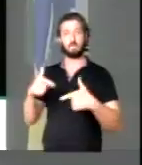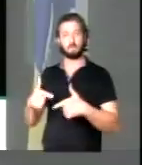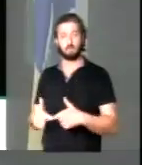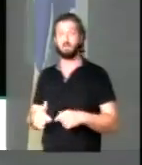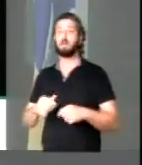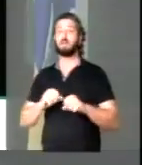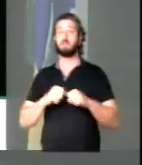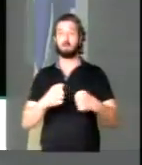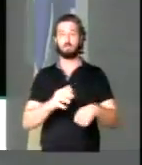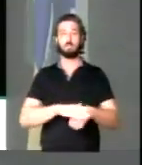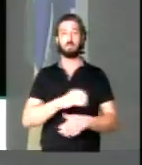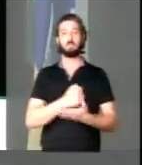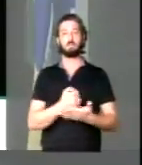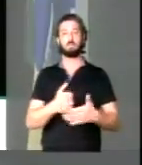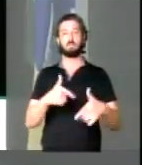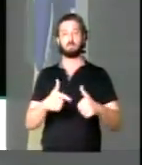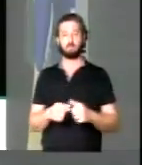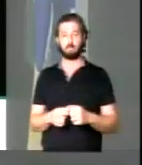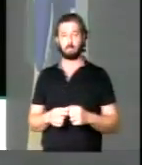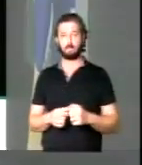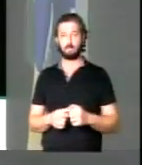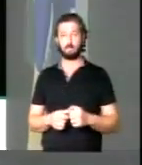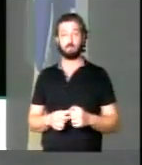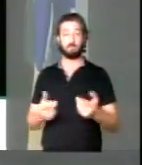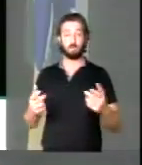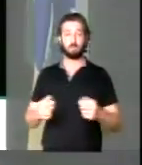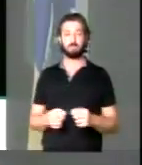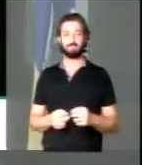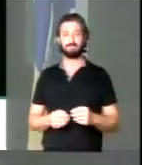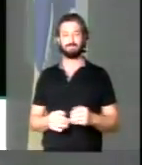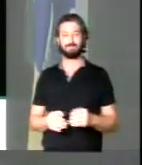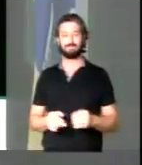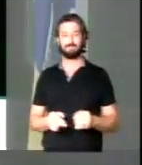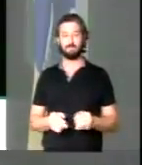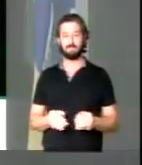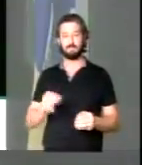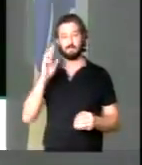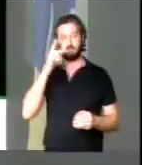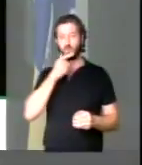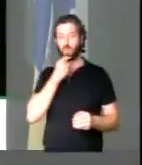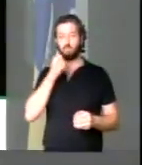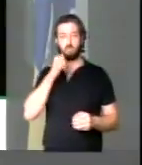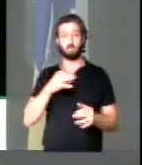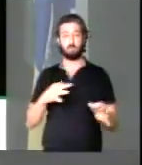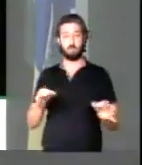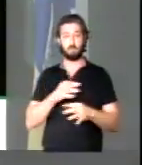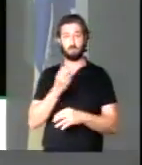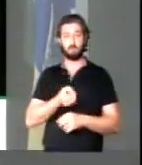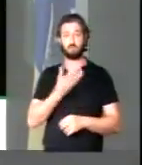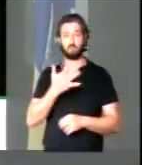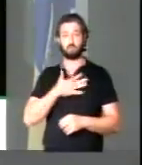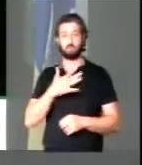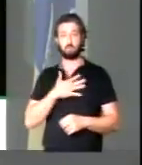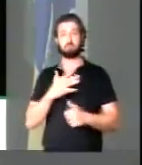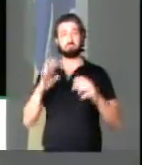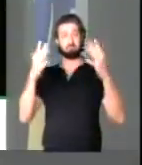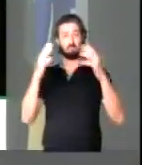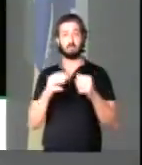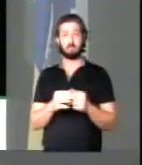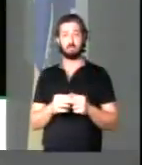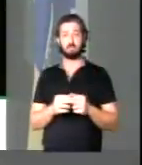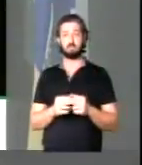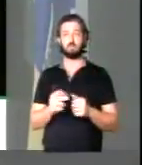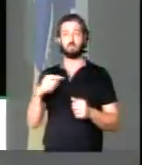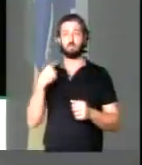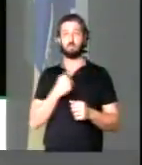e defender mais empregos. De modo que, senhoras e senhores, gostaria de encerrar esse meu discurso parabenizando